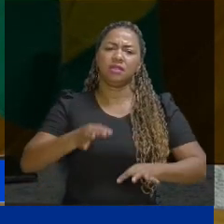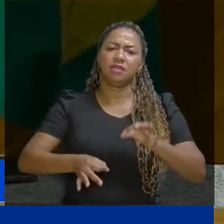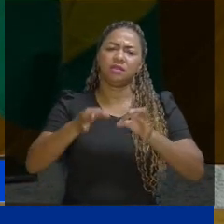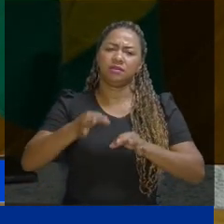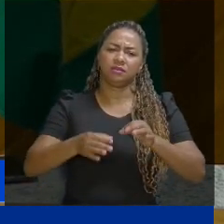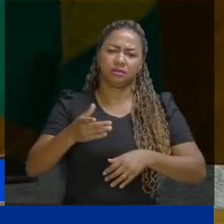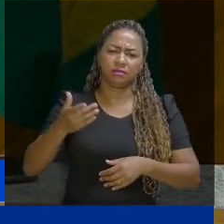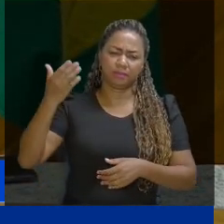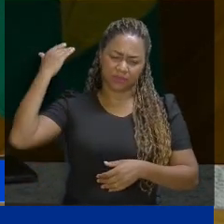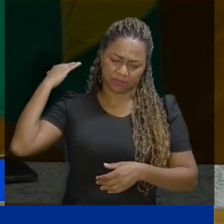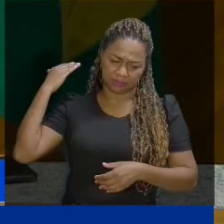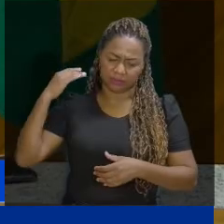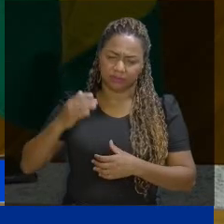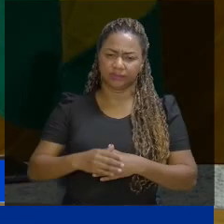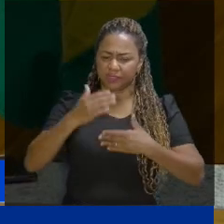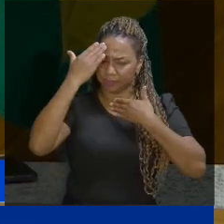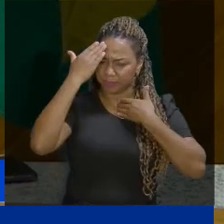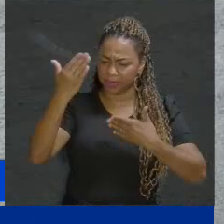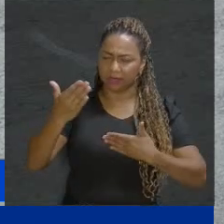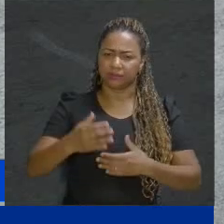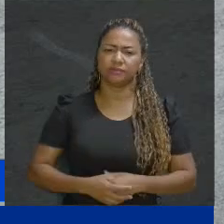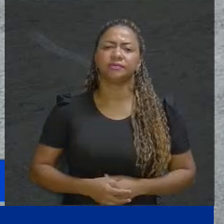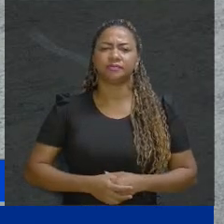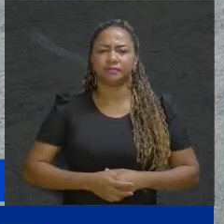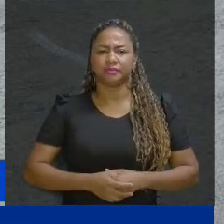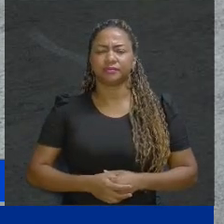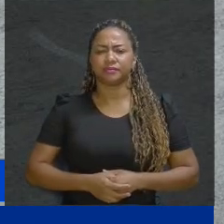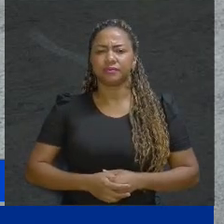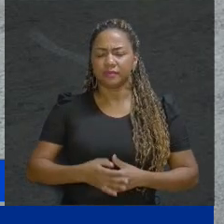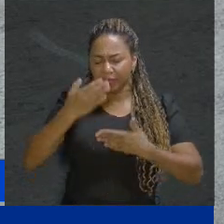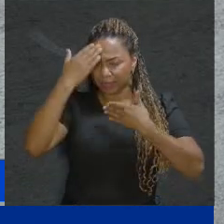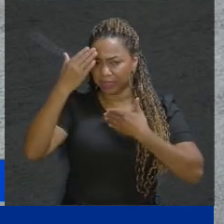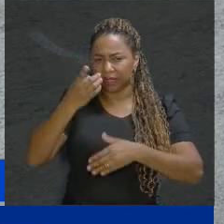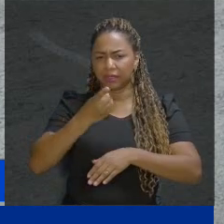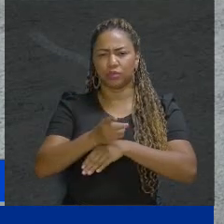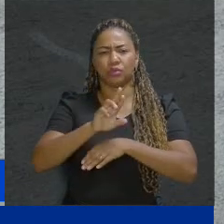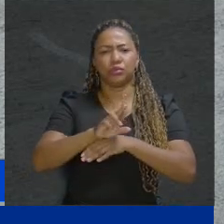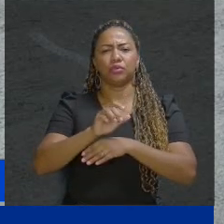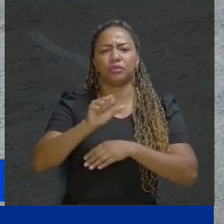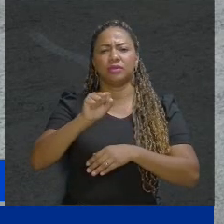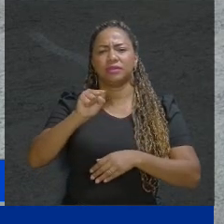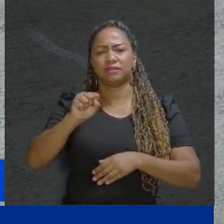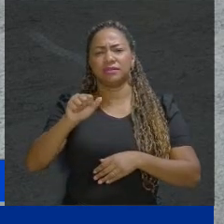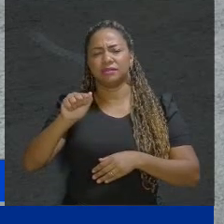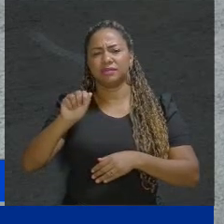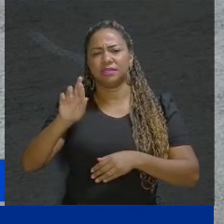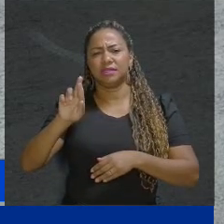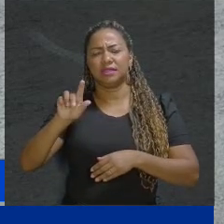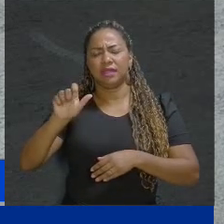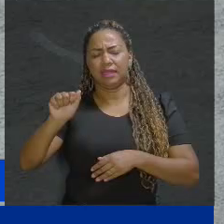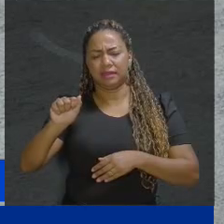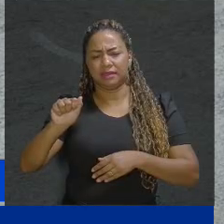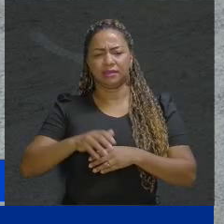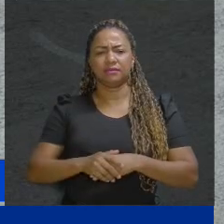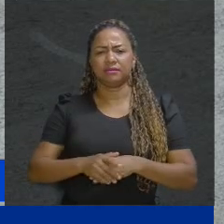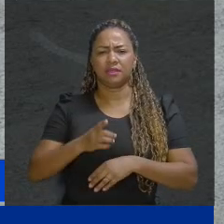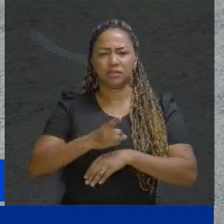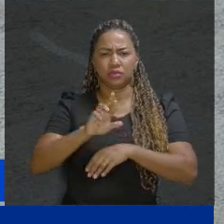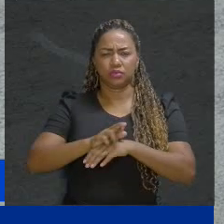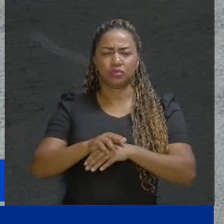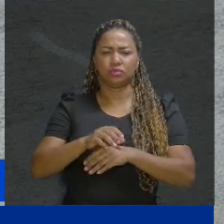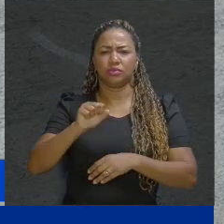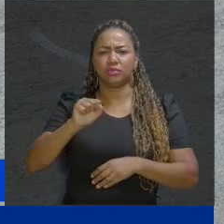última sessão. Obrigada. Obrigado, doutora Sara. Passa a palavra ao doutor Samuel.